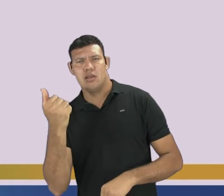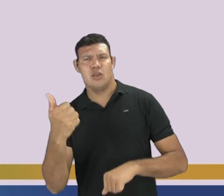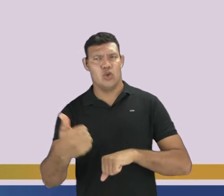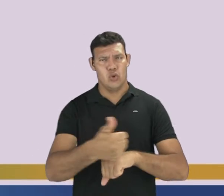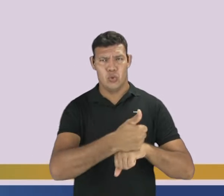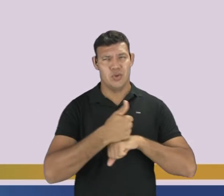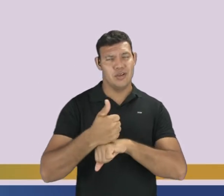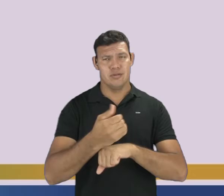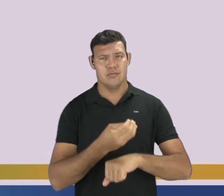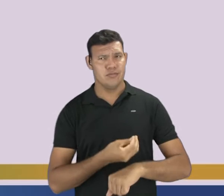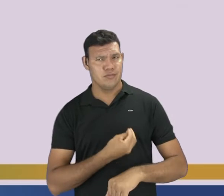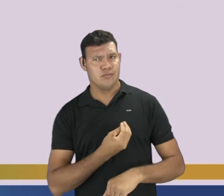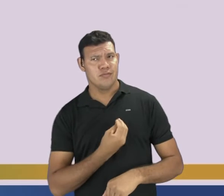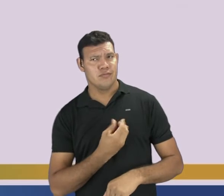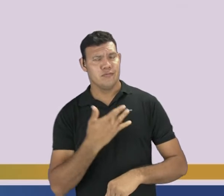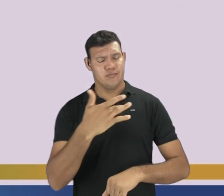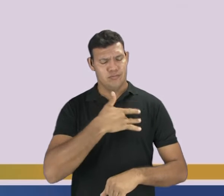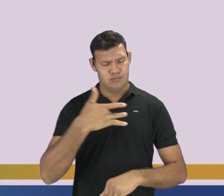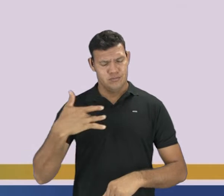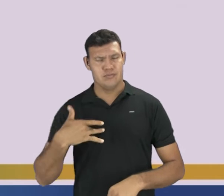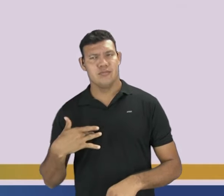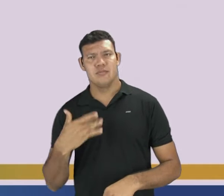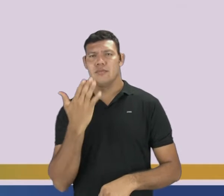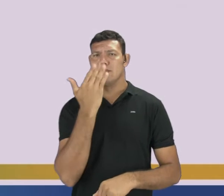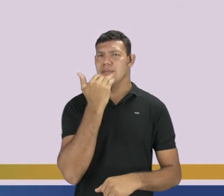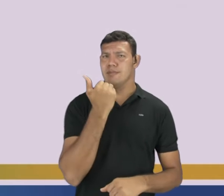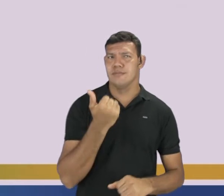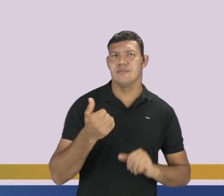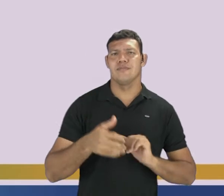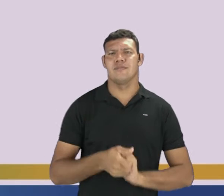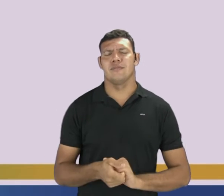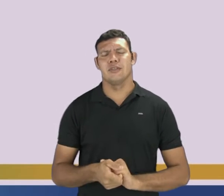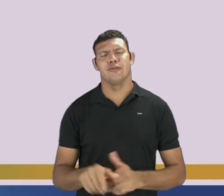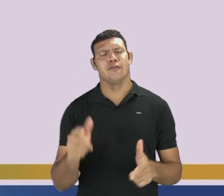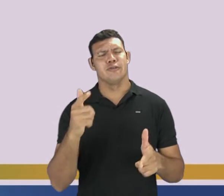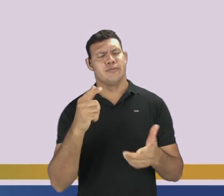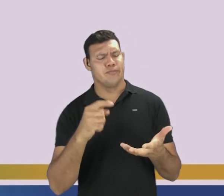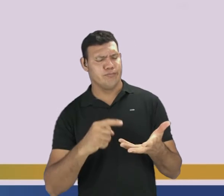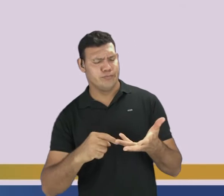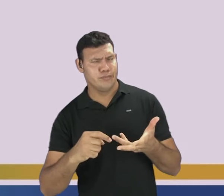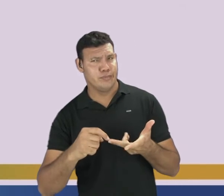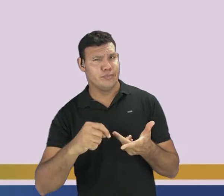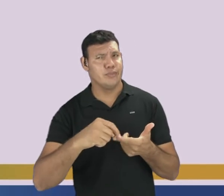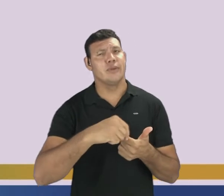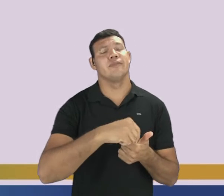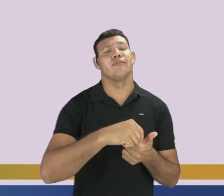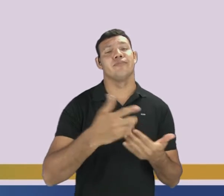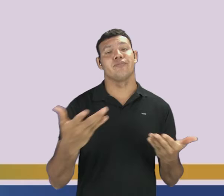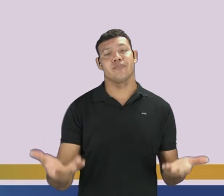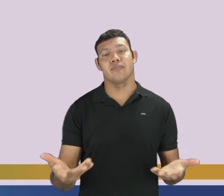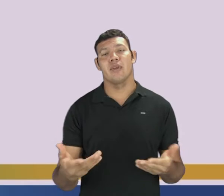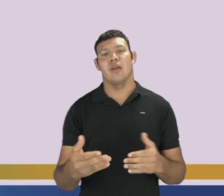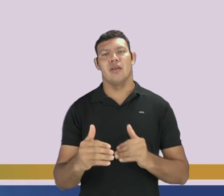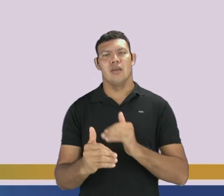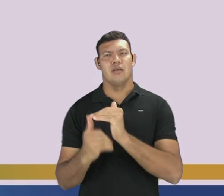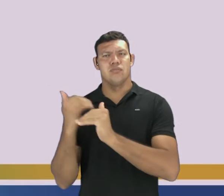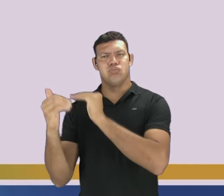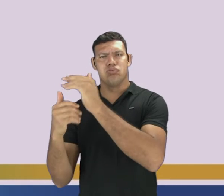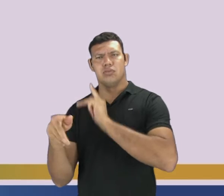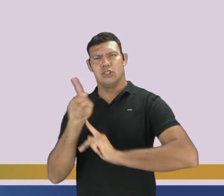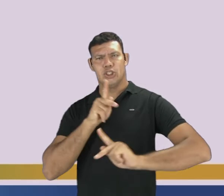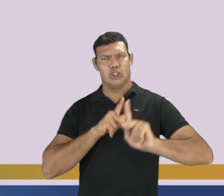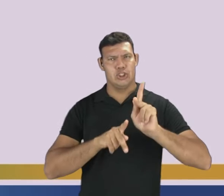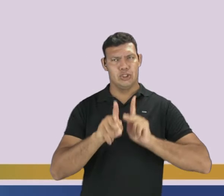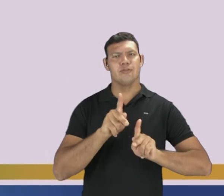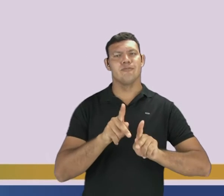por uma melhora na qualidade da saúde, da alimentação, né? Por vários fatores, a população está crescendo, está ficando